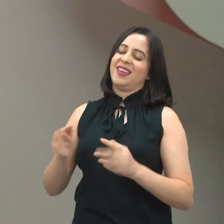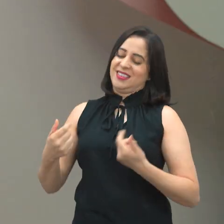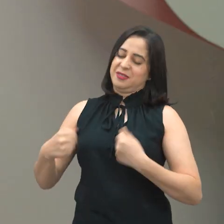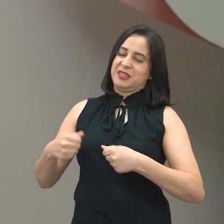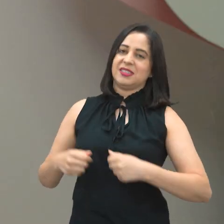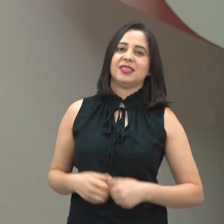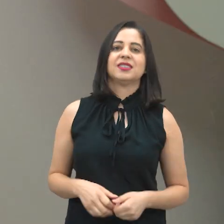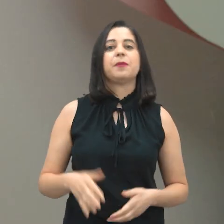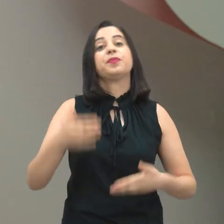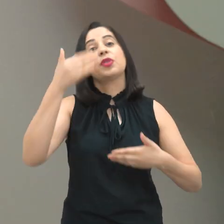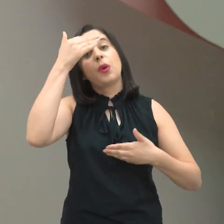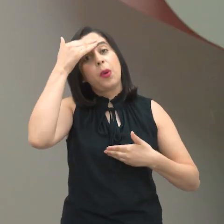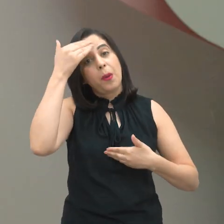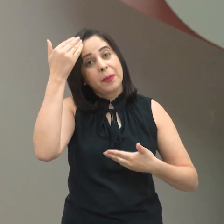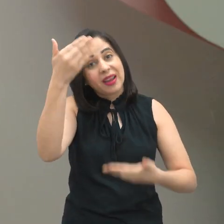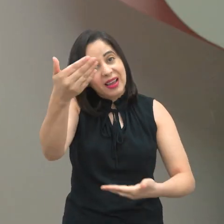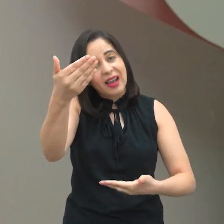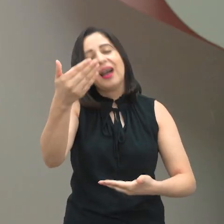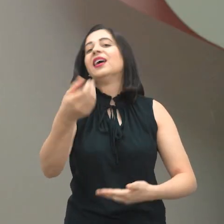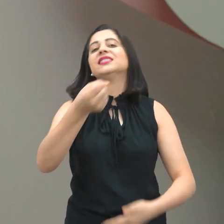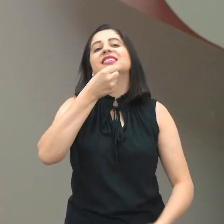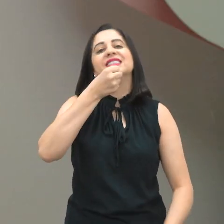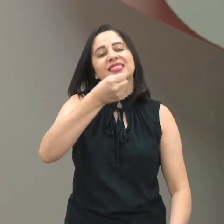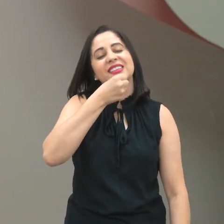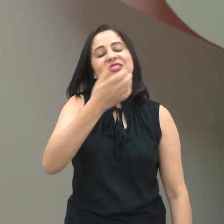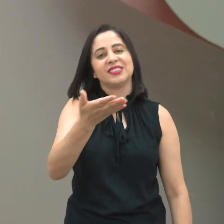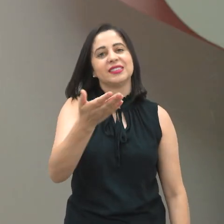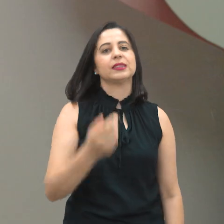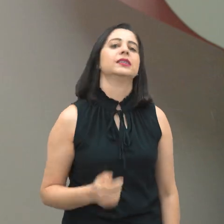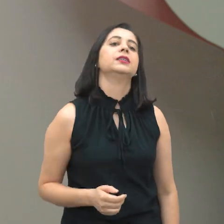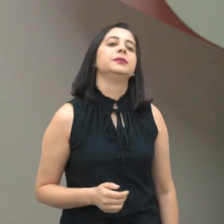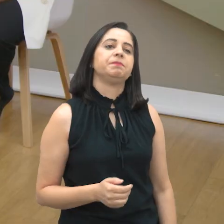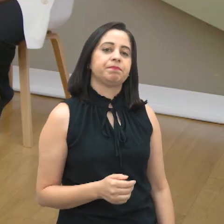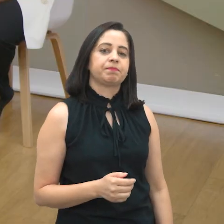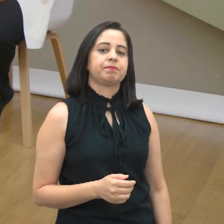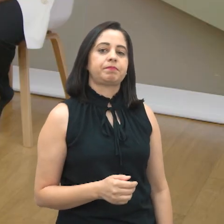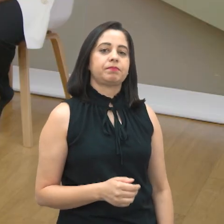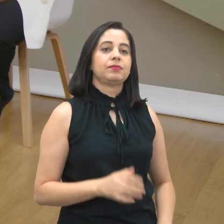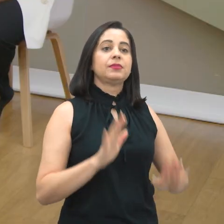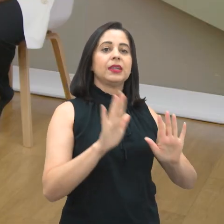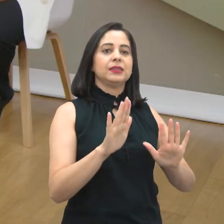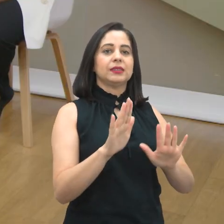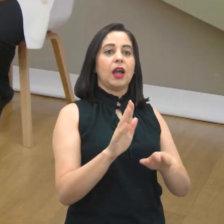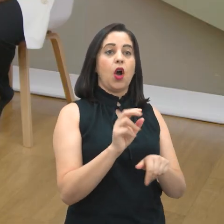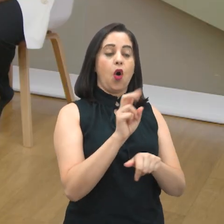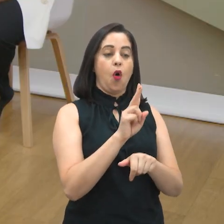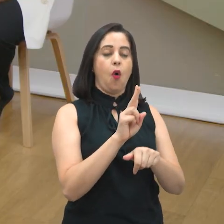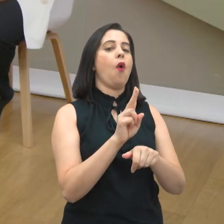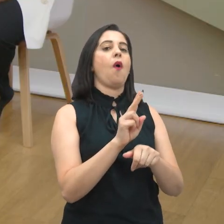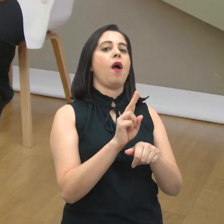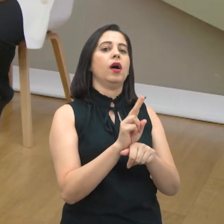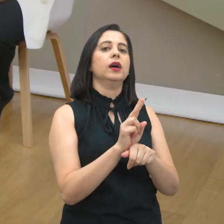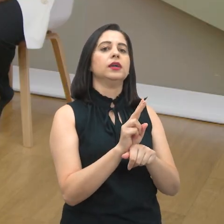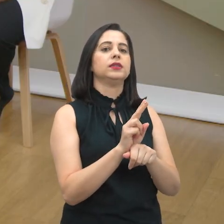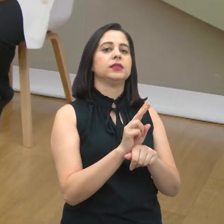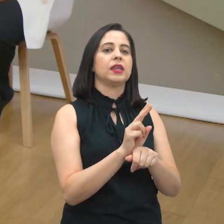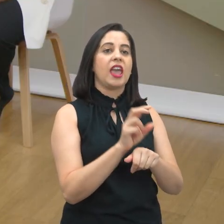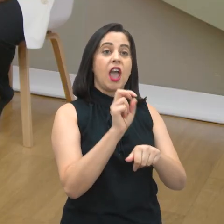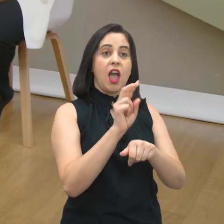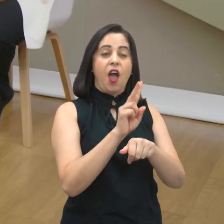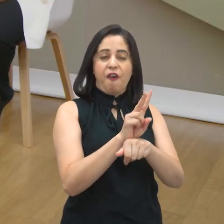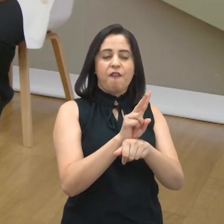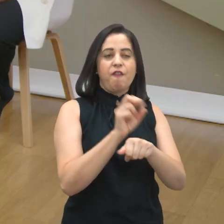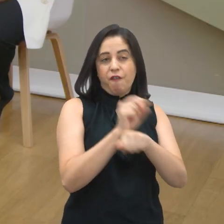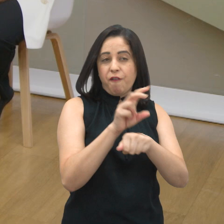Muito obrigada, Kika Medina, pelo depoimento. Doutora Suzana, carga viral do HIV controlada. A